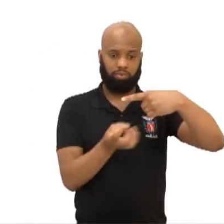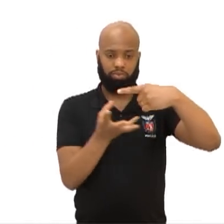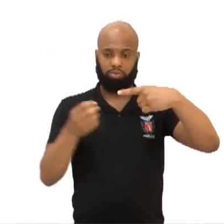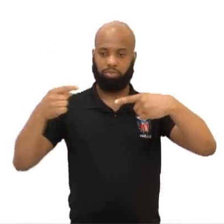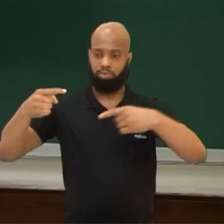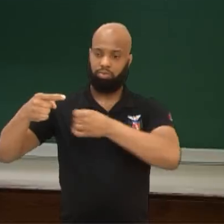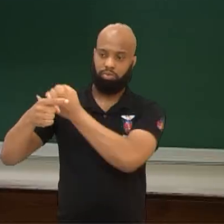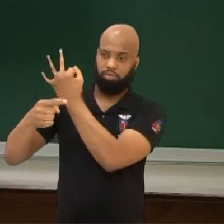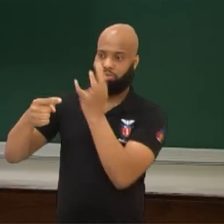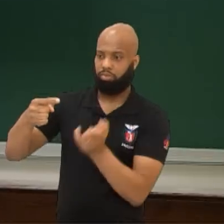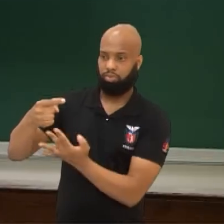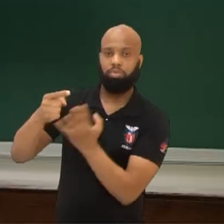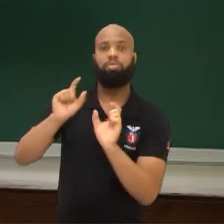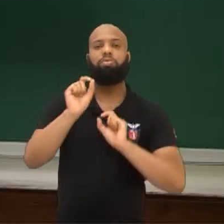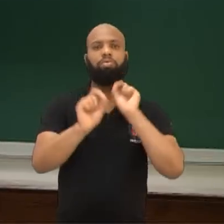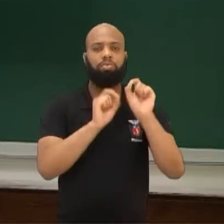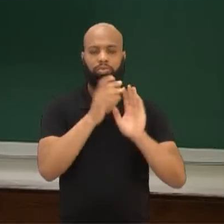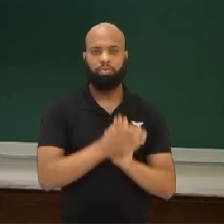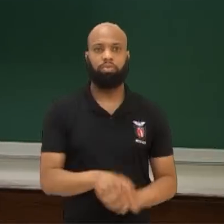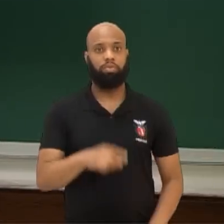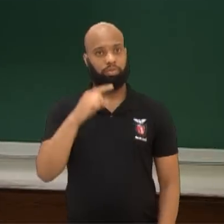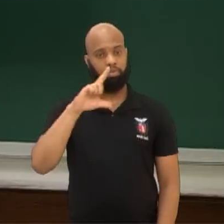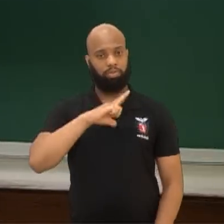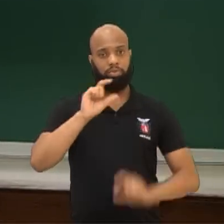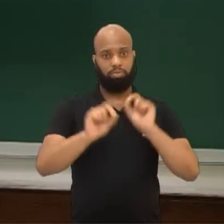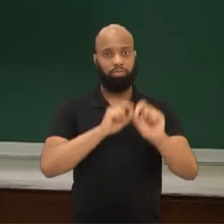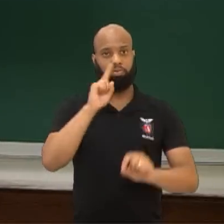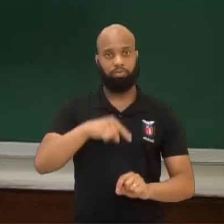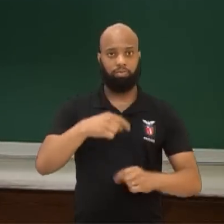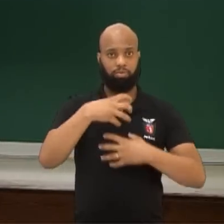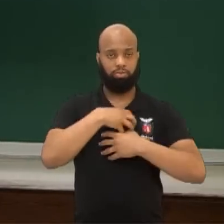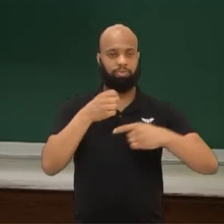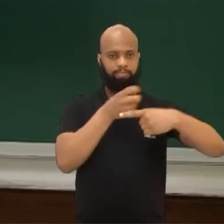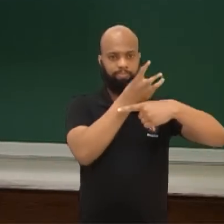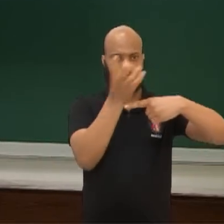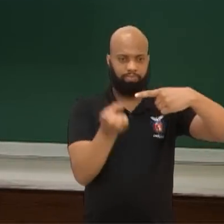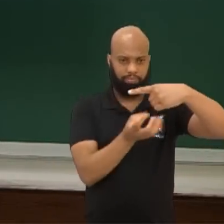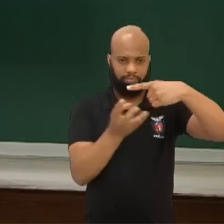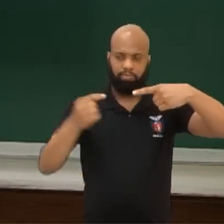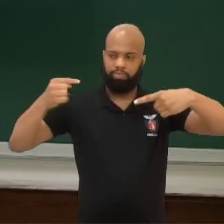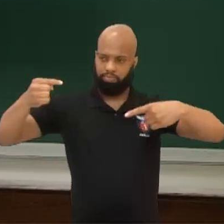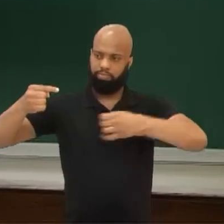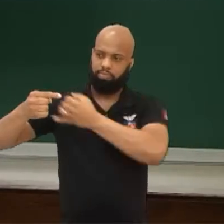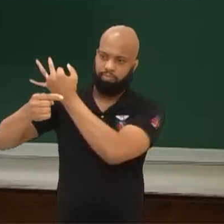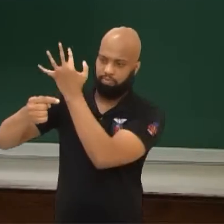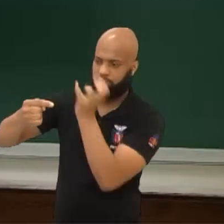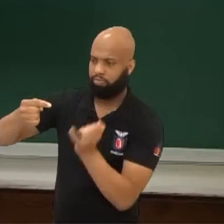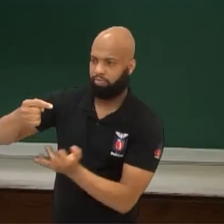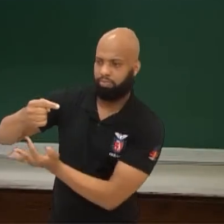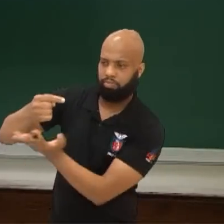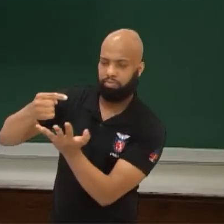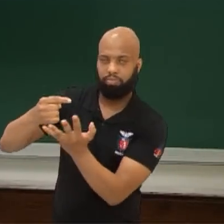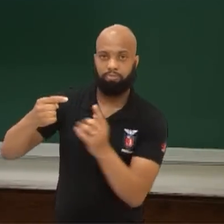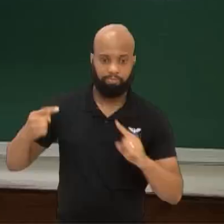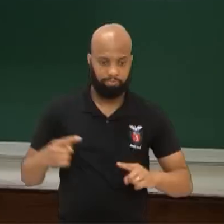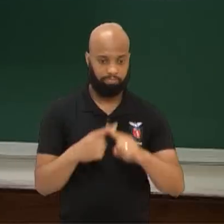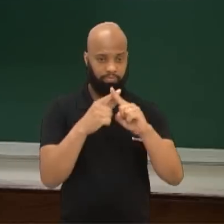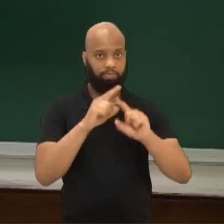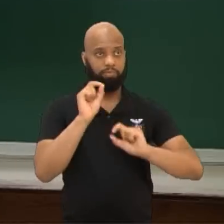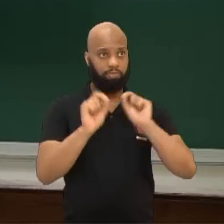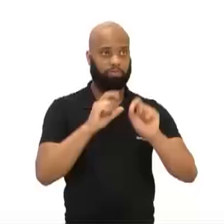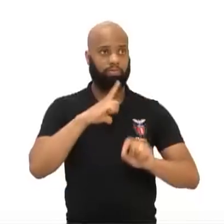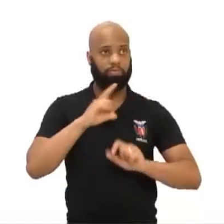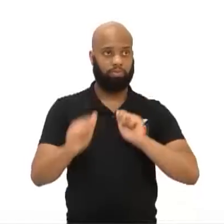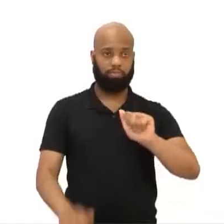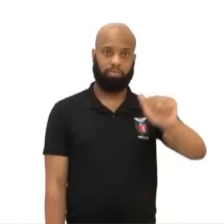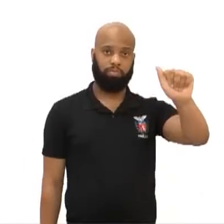seguinte. Então, lembrando que nós estamos trabalhando com razão e proporção. Então, o AB está